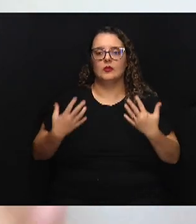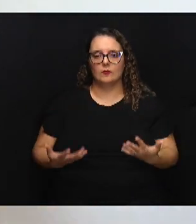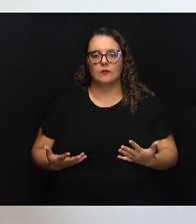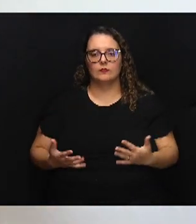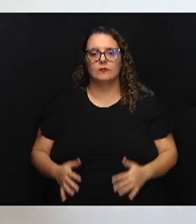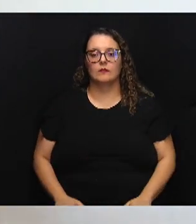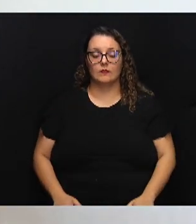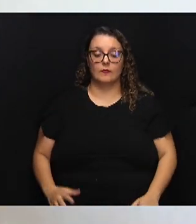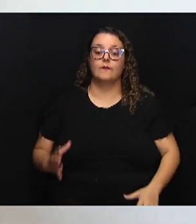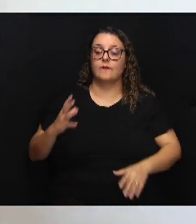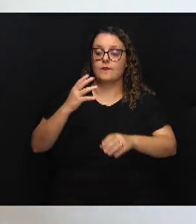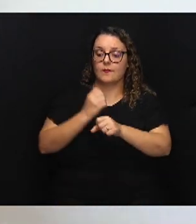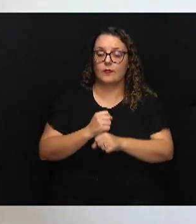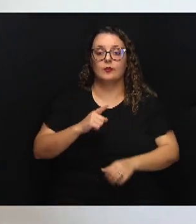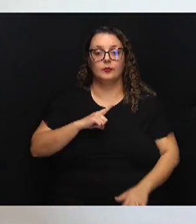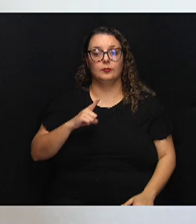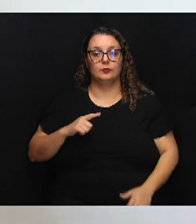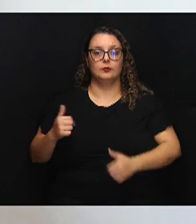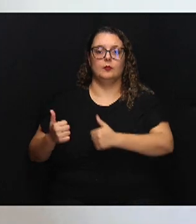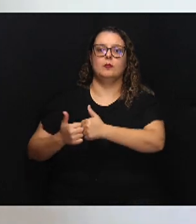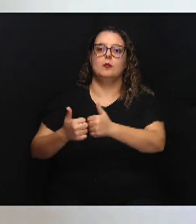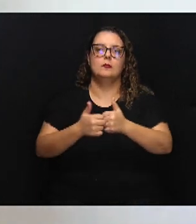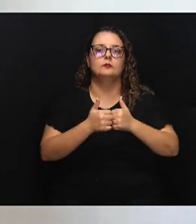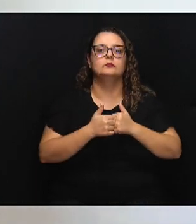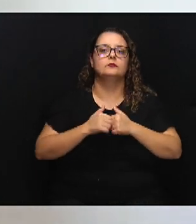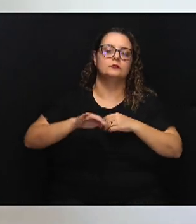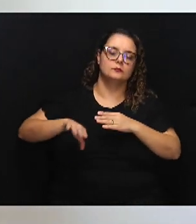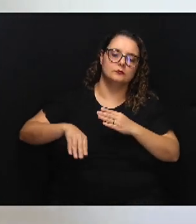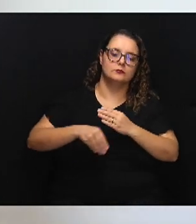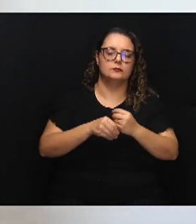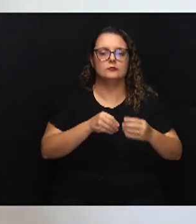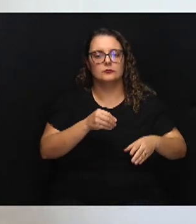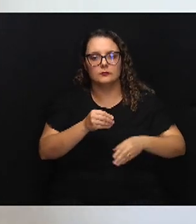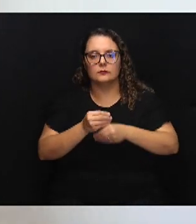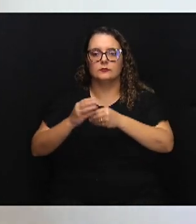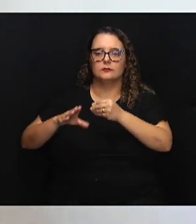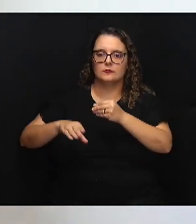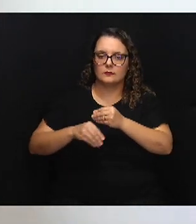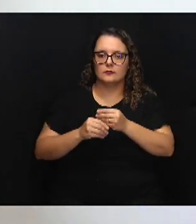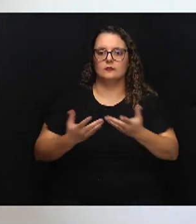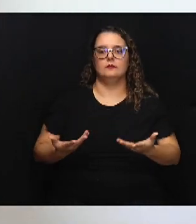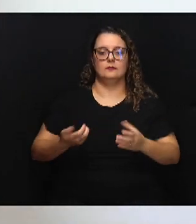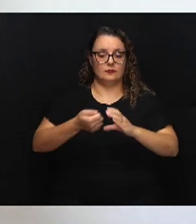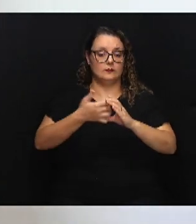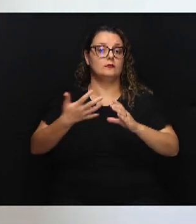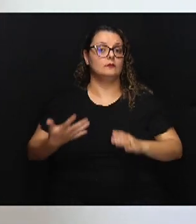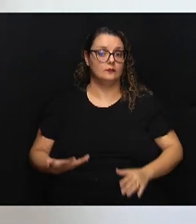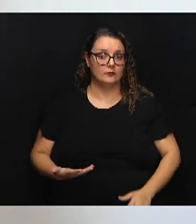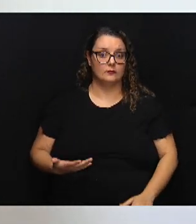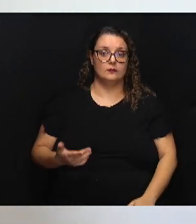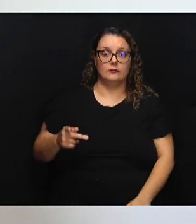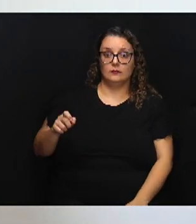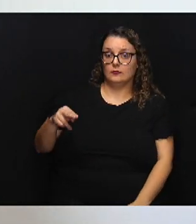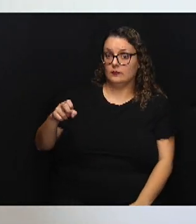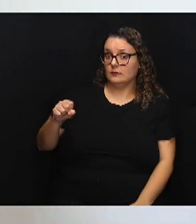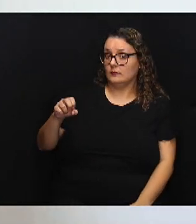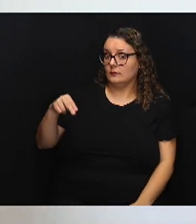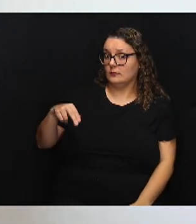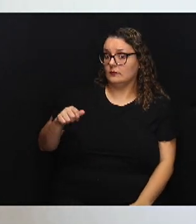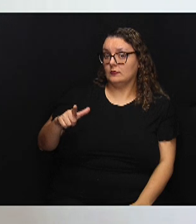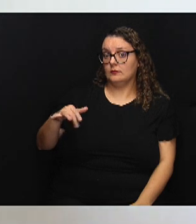com tudo isso que existe ao nosso redor, nós vamos incrementando, introjetando aí essas características de personalidade, de ser uma pessoa